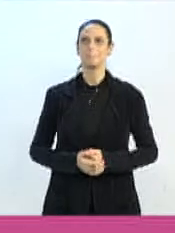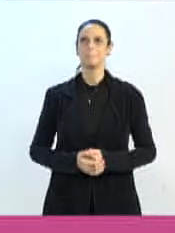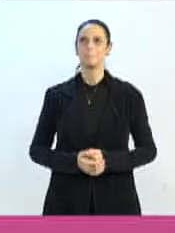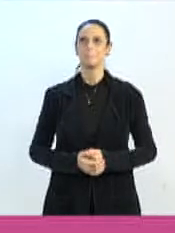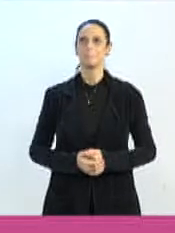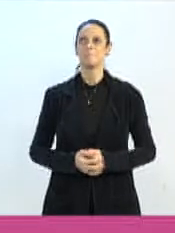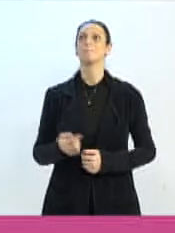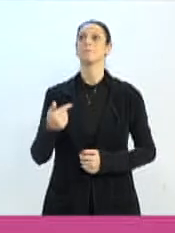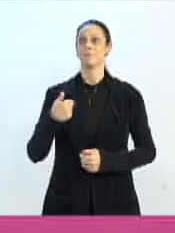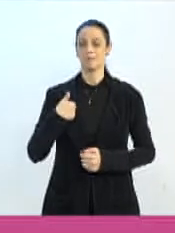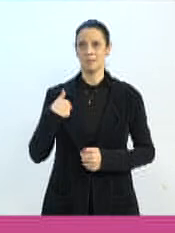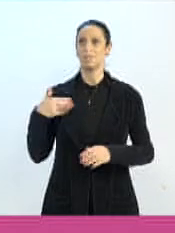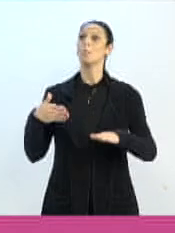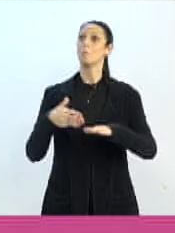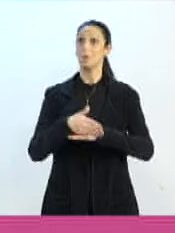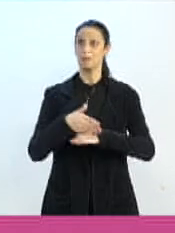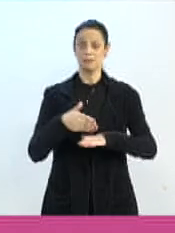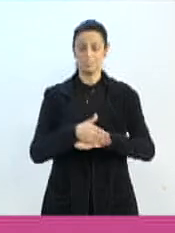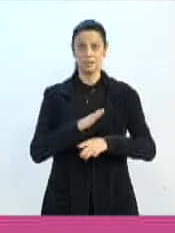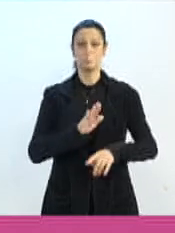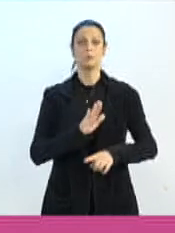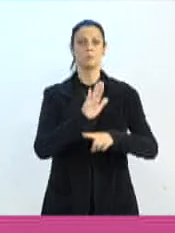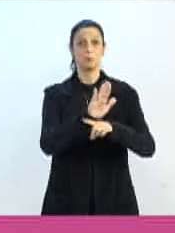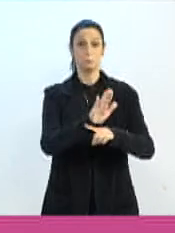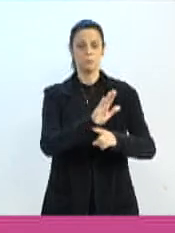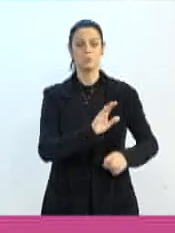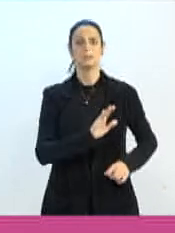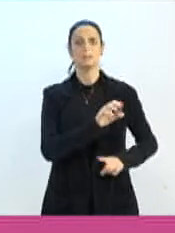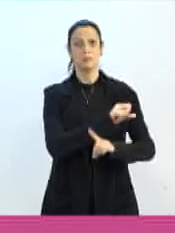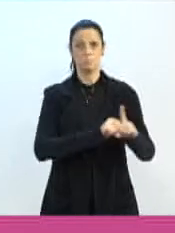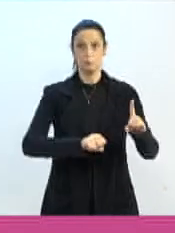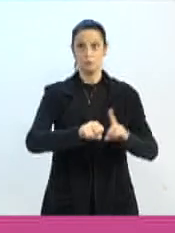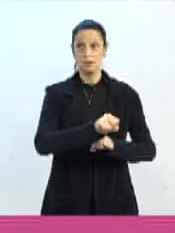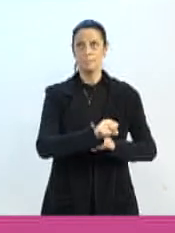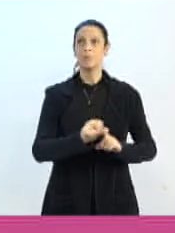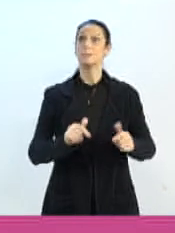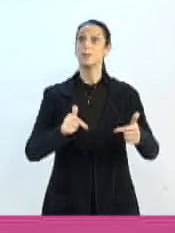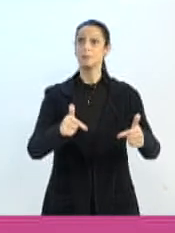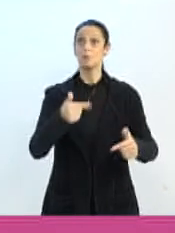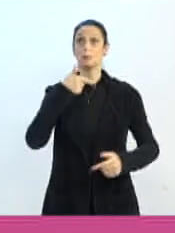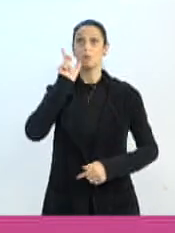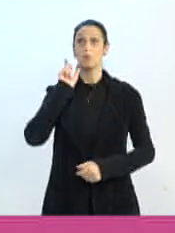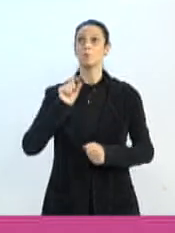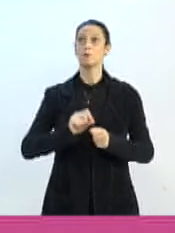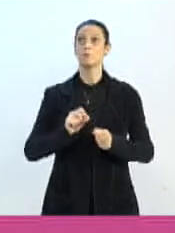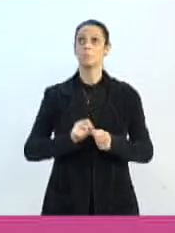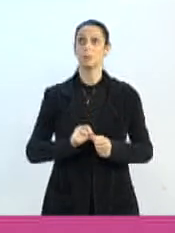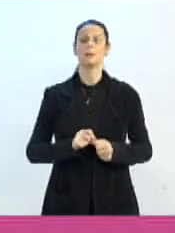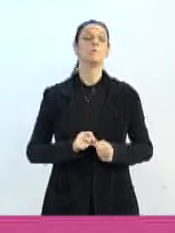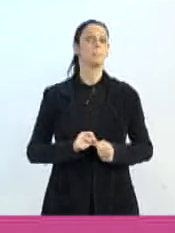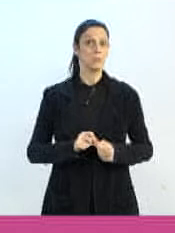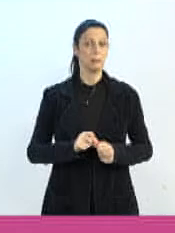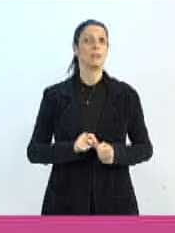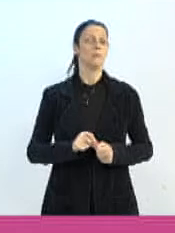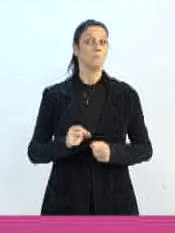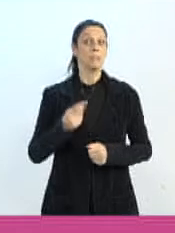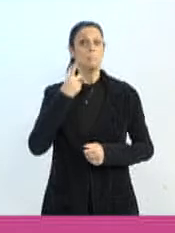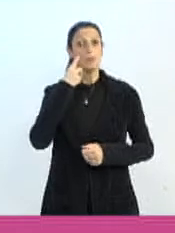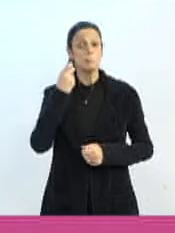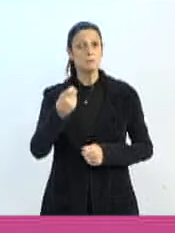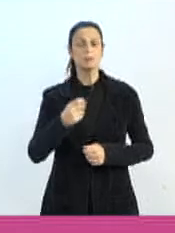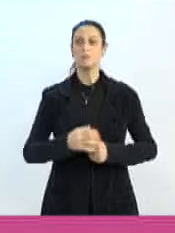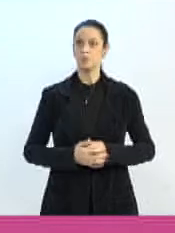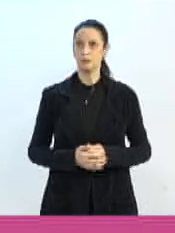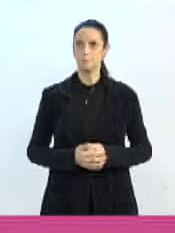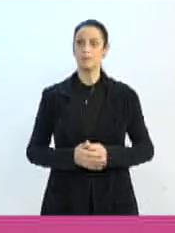presido a Comissão de Assistência Social na Câmara, achei muito interessante a ação realizada para informar aquela comunidade sobre alguns serviços